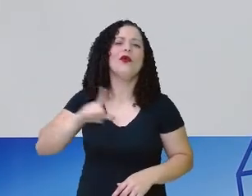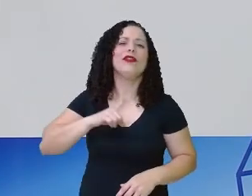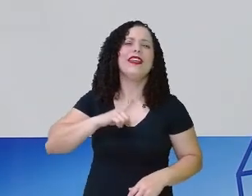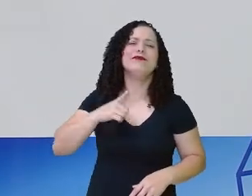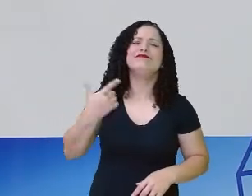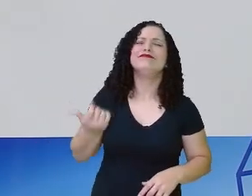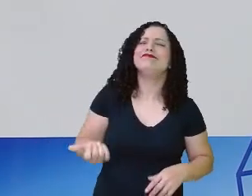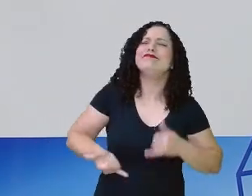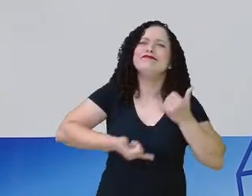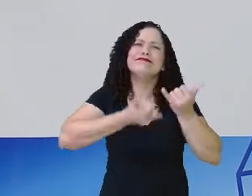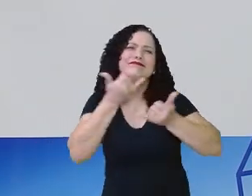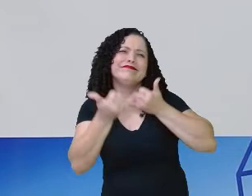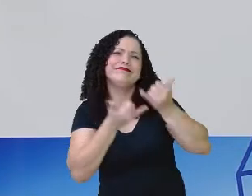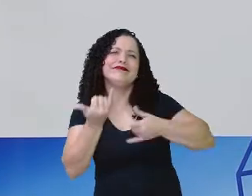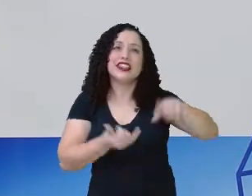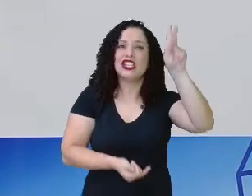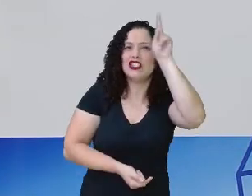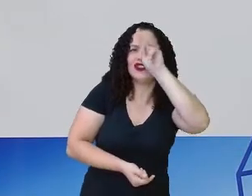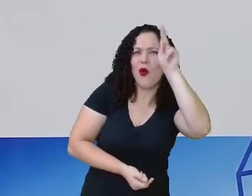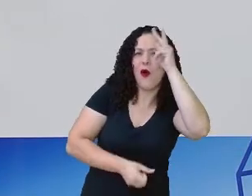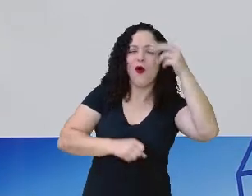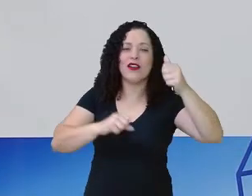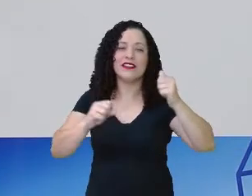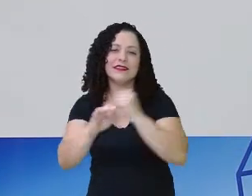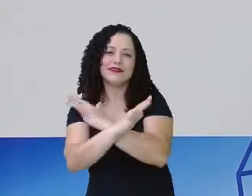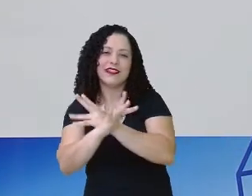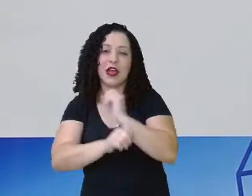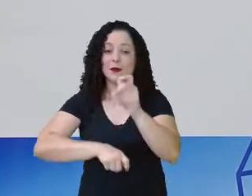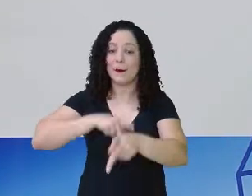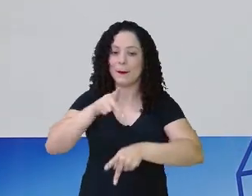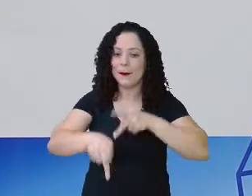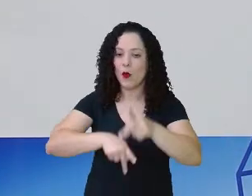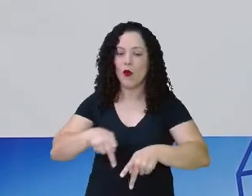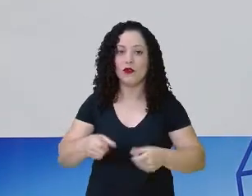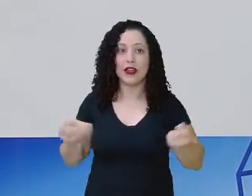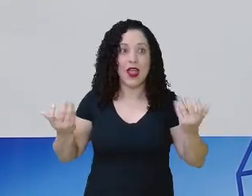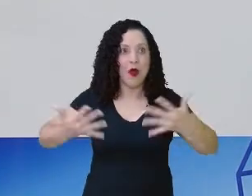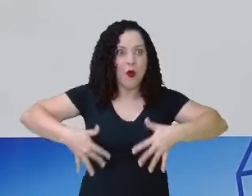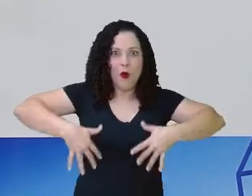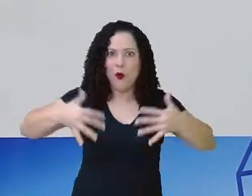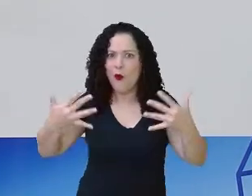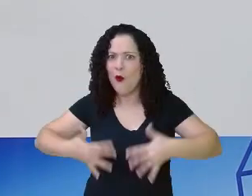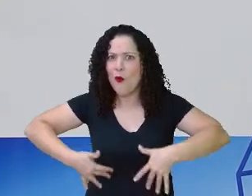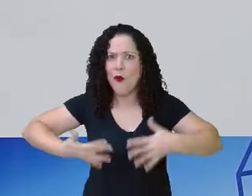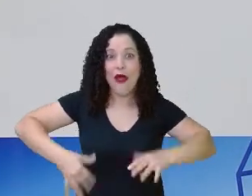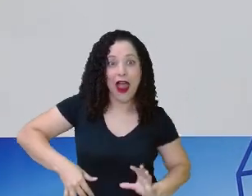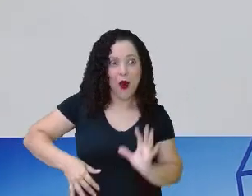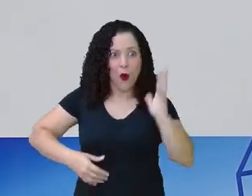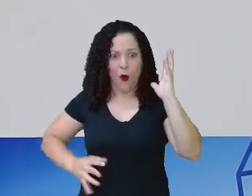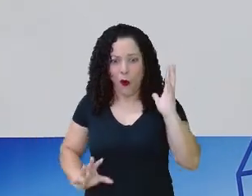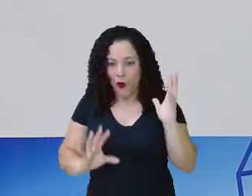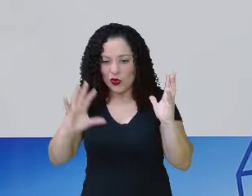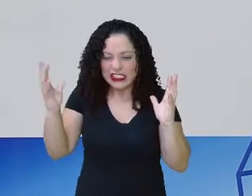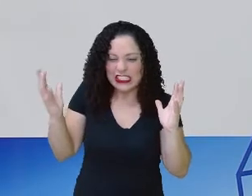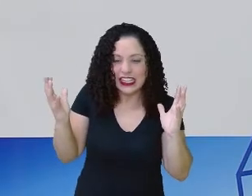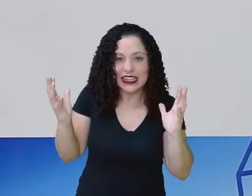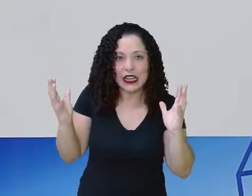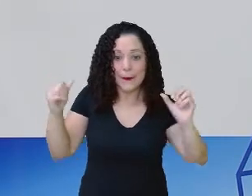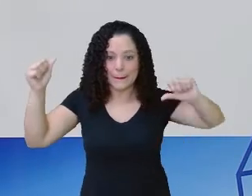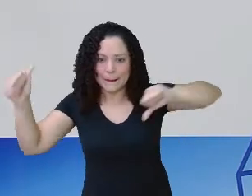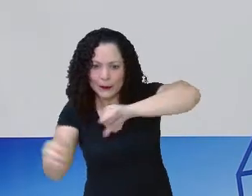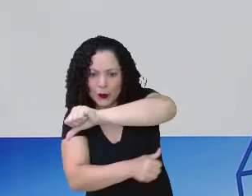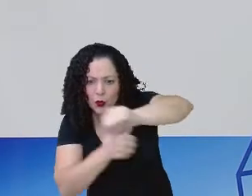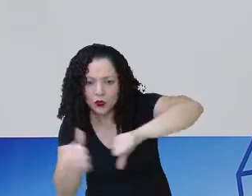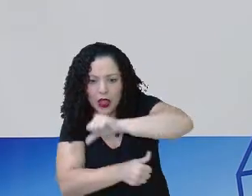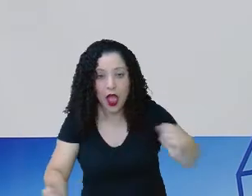urbana. Então, às vezes, quando vai chegando no clímax, você acha que já sabe o que vai acontecer. Quando vem o desfecho, você é